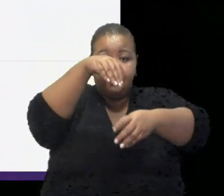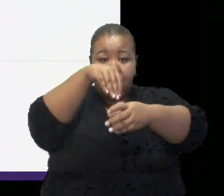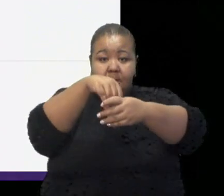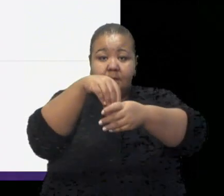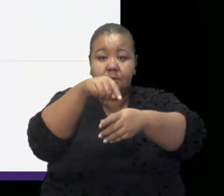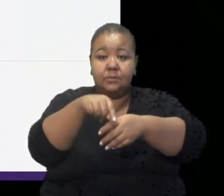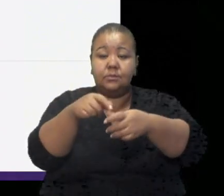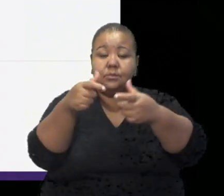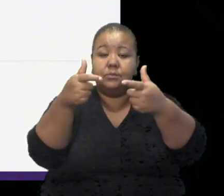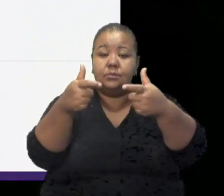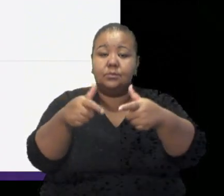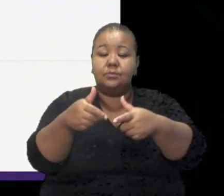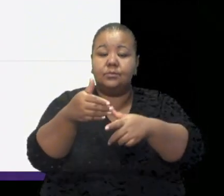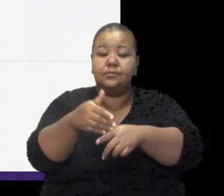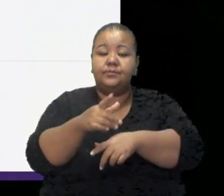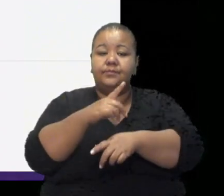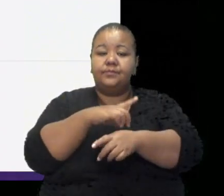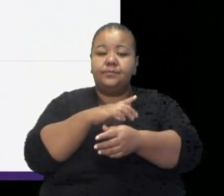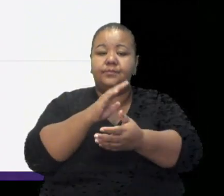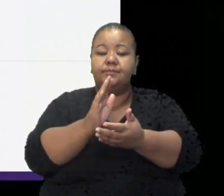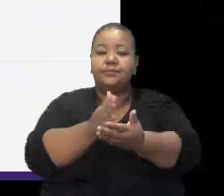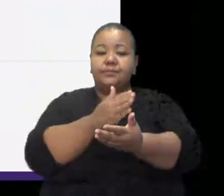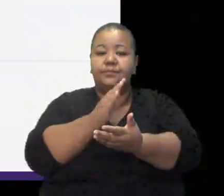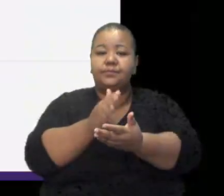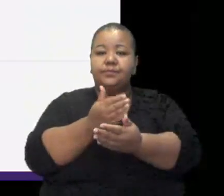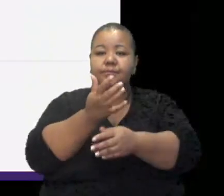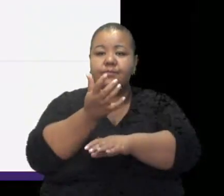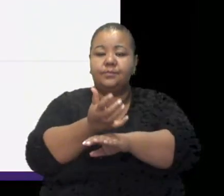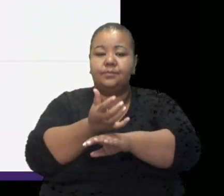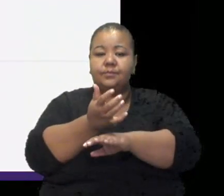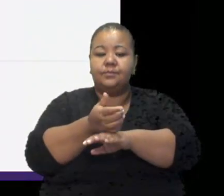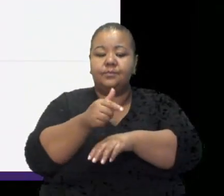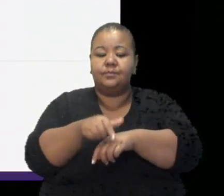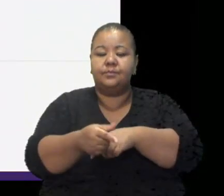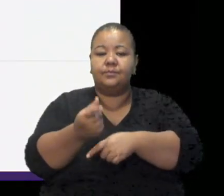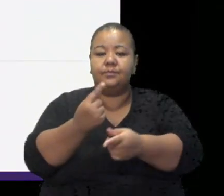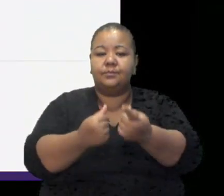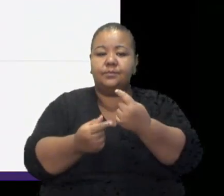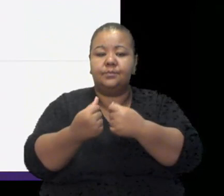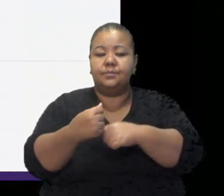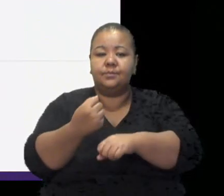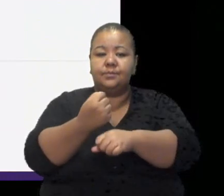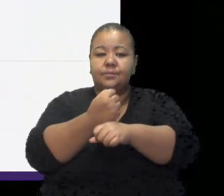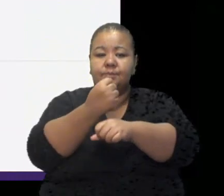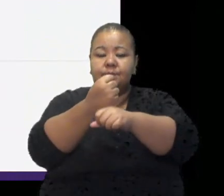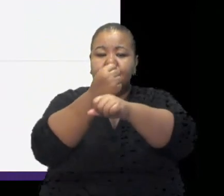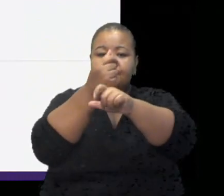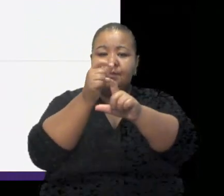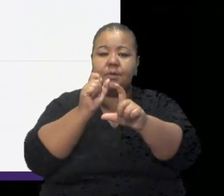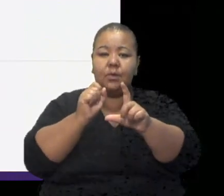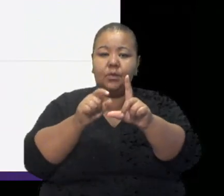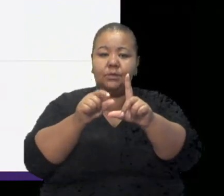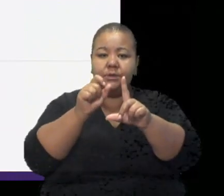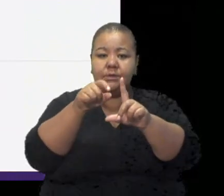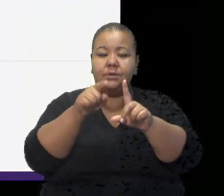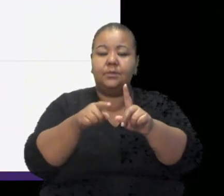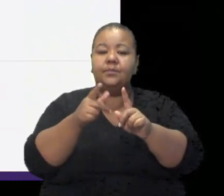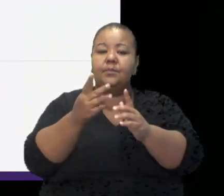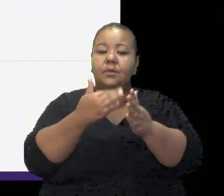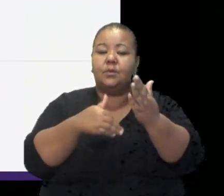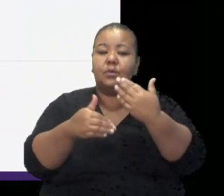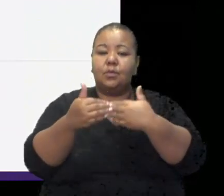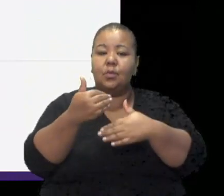em um determinado momento, eu tenho os livros da disciplina Administração de Produção e Logística. Então, todo layout por